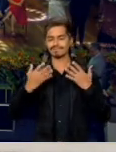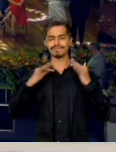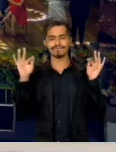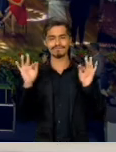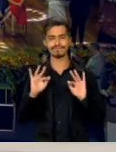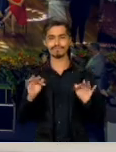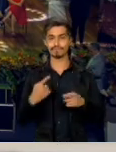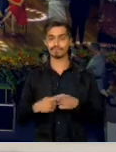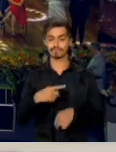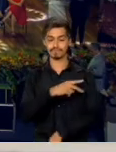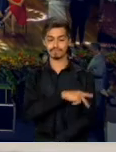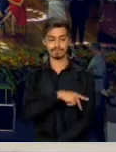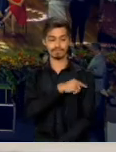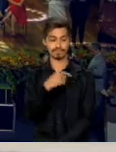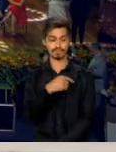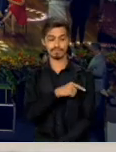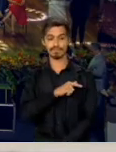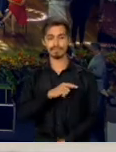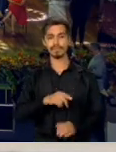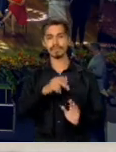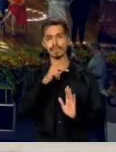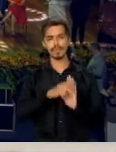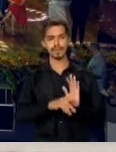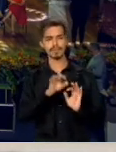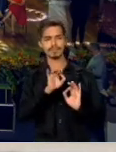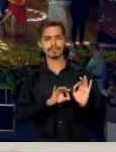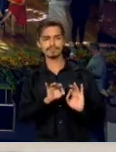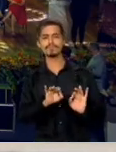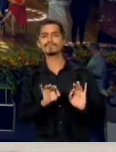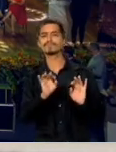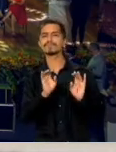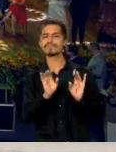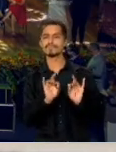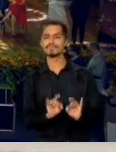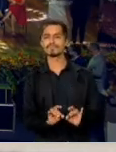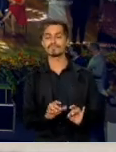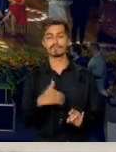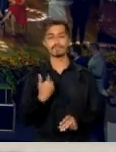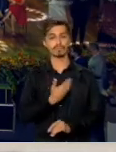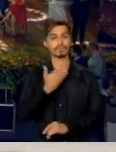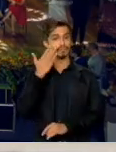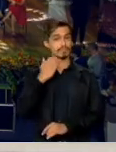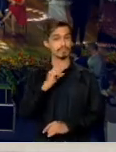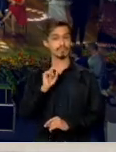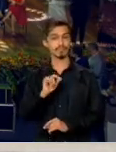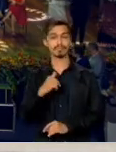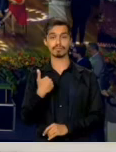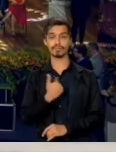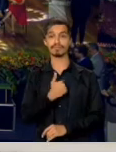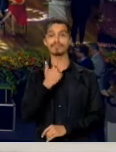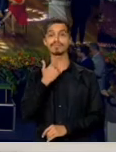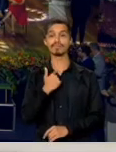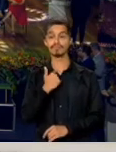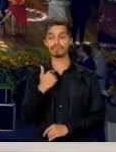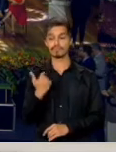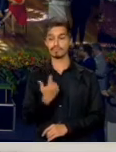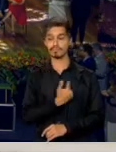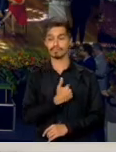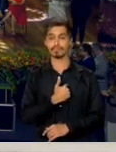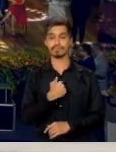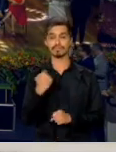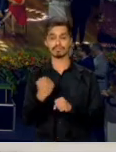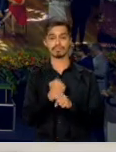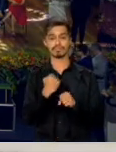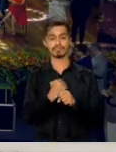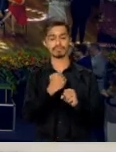Piauí, presidente, está com um planejamento bem organizado. Nós sabemos o que queremos. Nós construímos